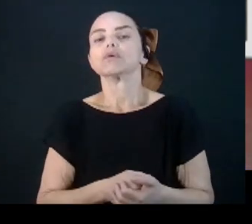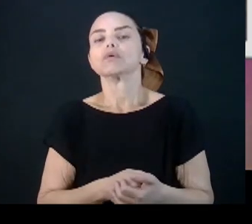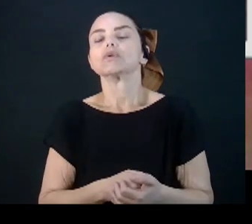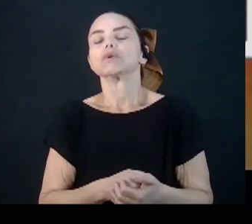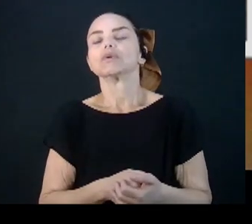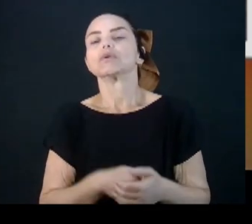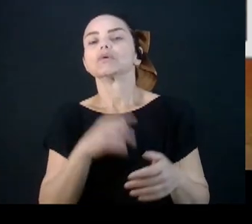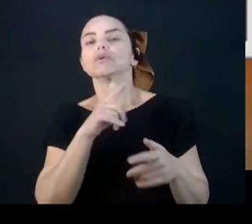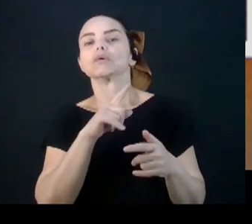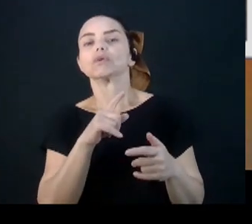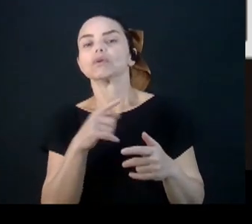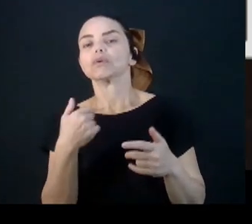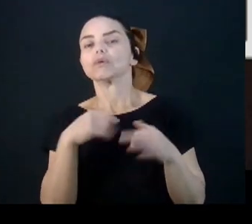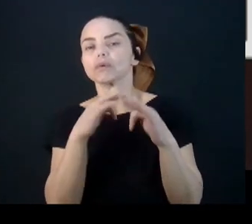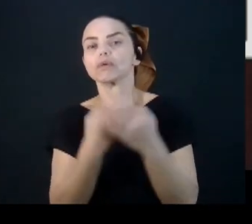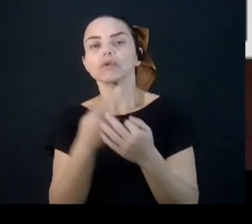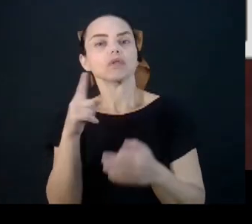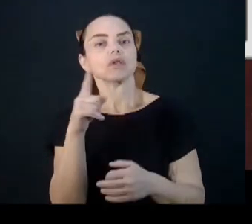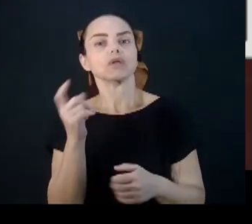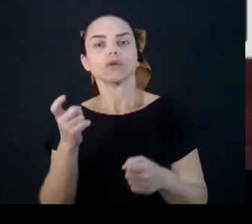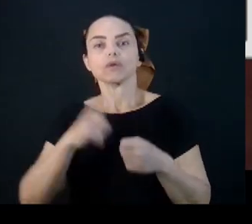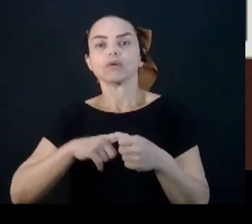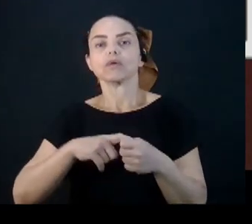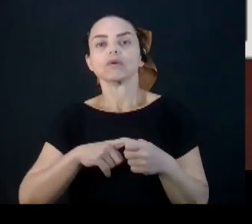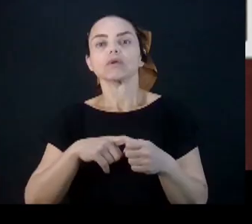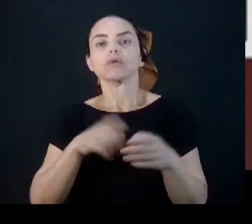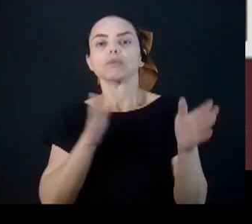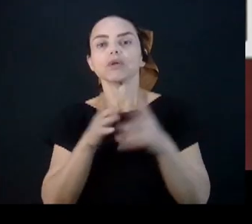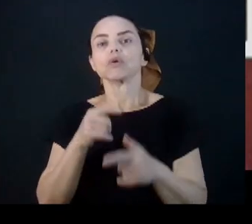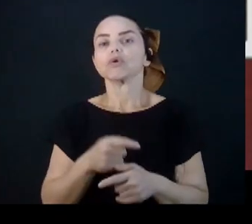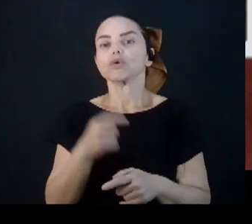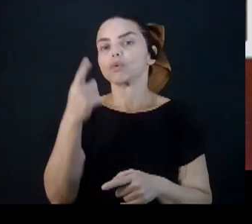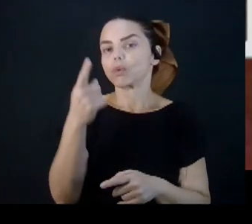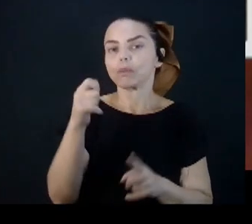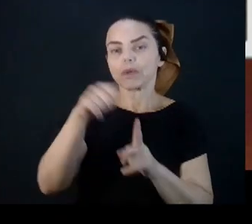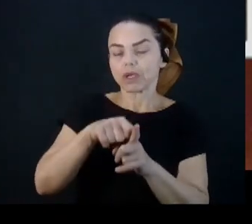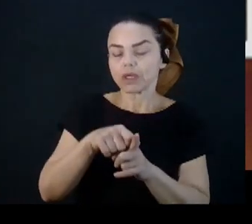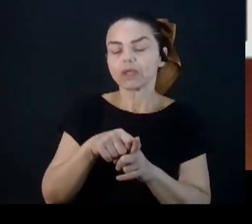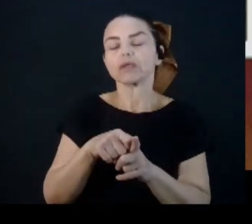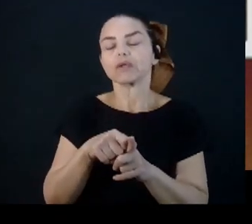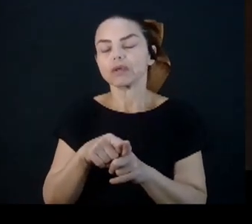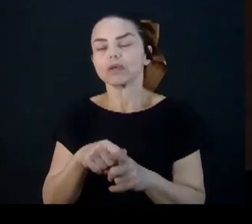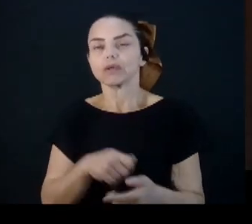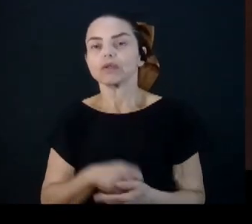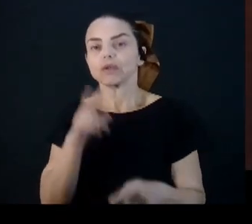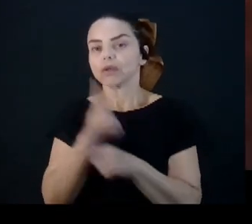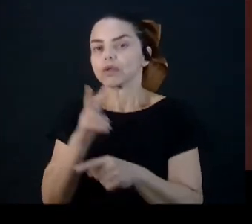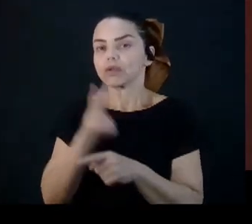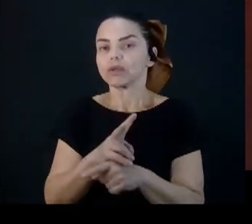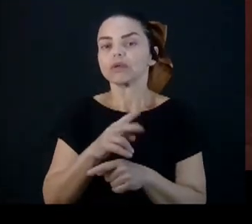se ele não voltasse dentro de 30 dias, então alguém tomasse conta da família dele.